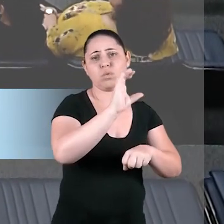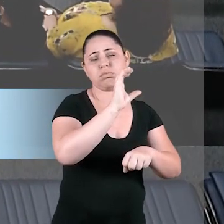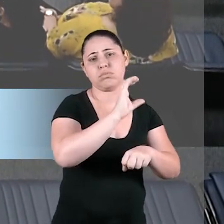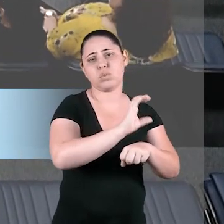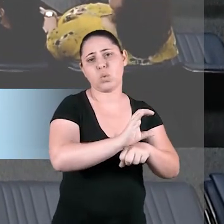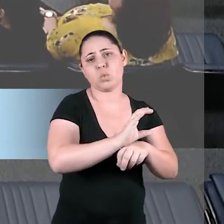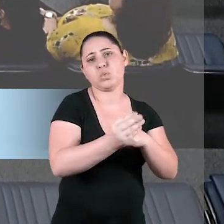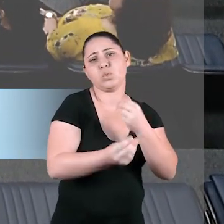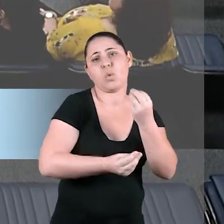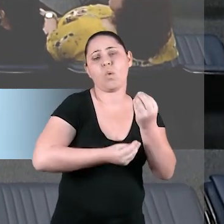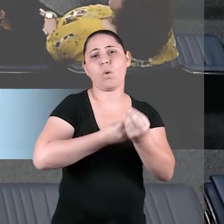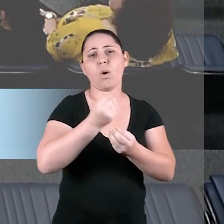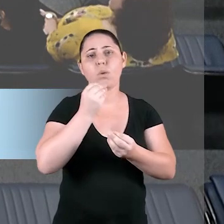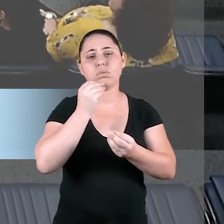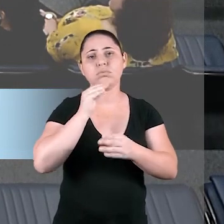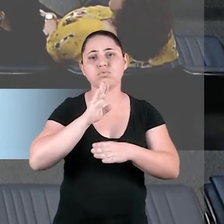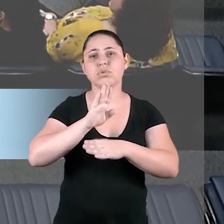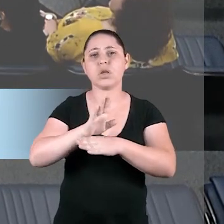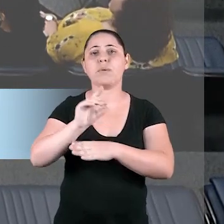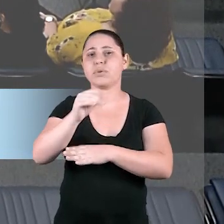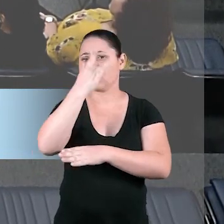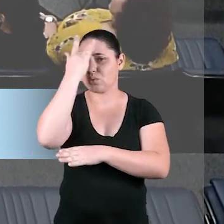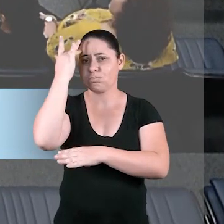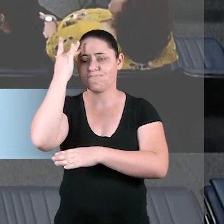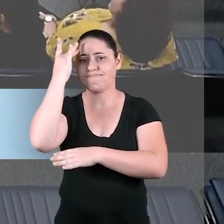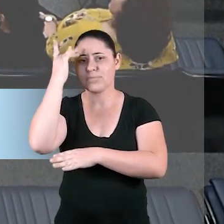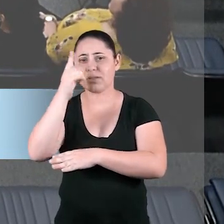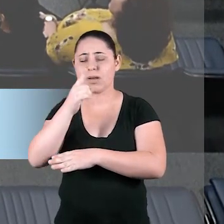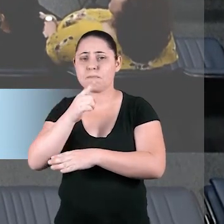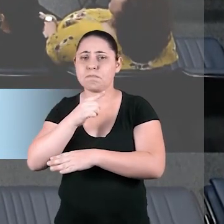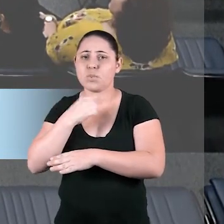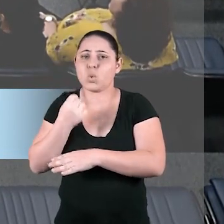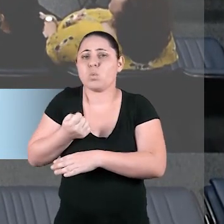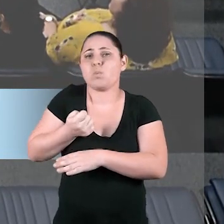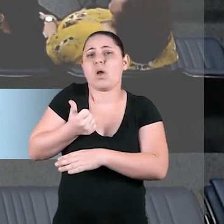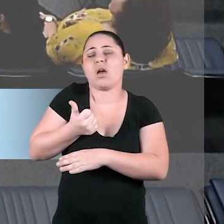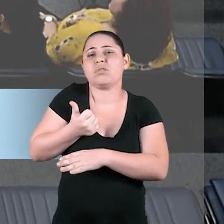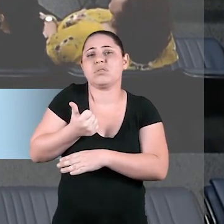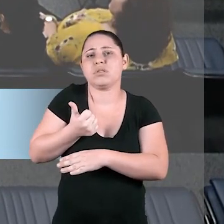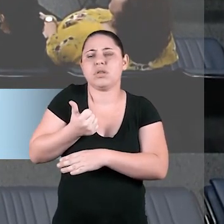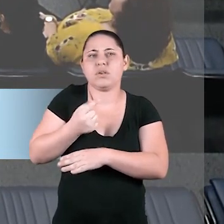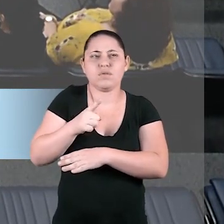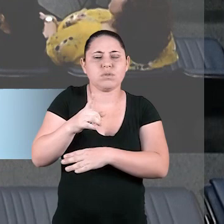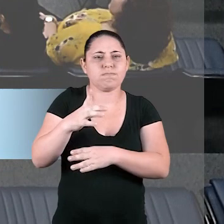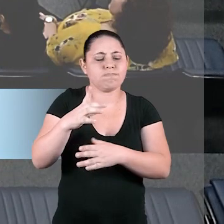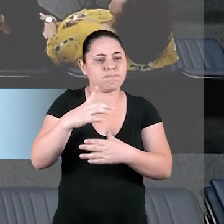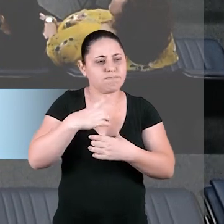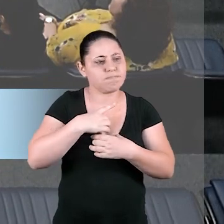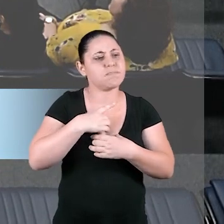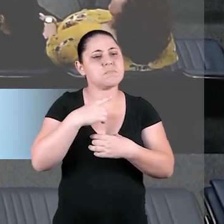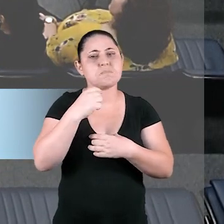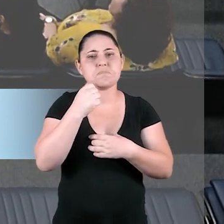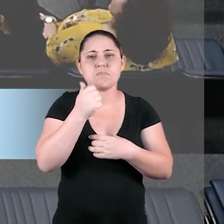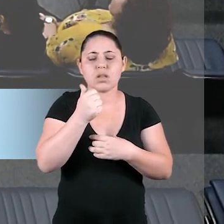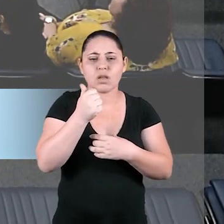fiz um curso Como Ajudar Quem Está Morrendo. E foi muito interessante para aquele enfrentamento da morte dele.